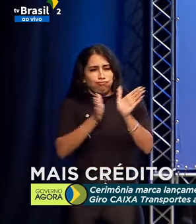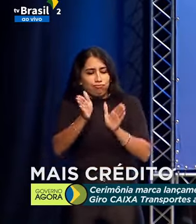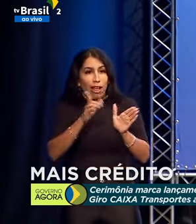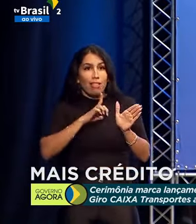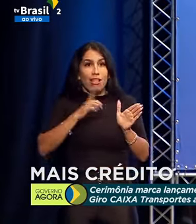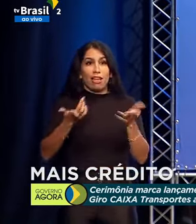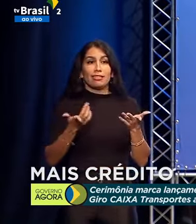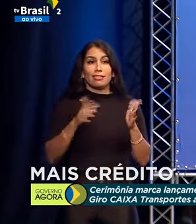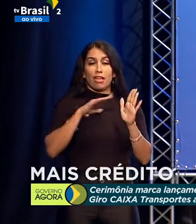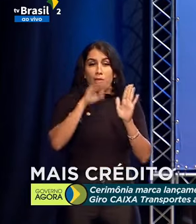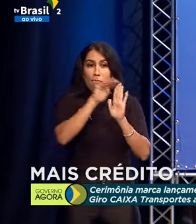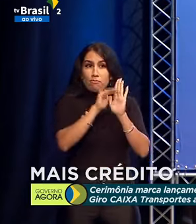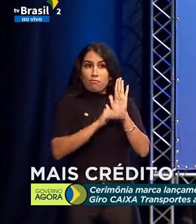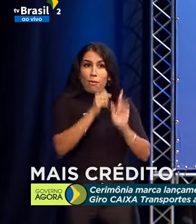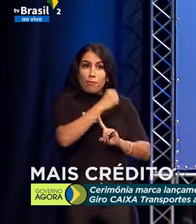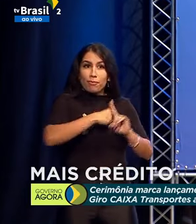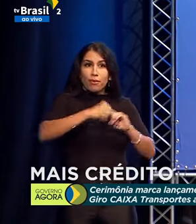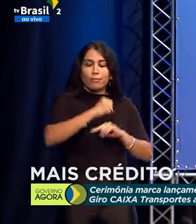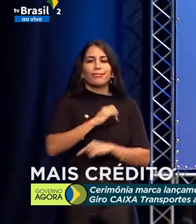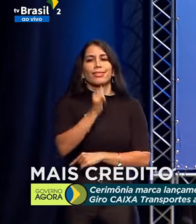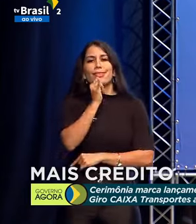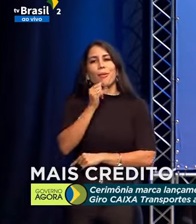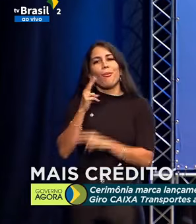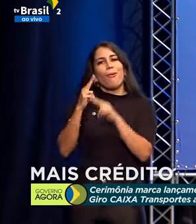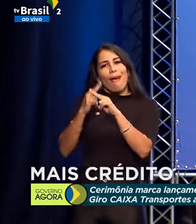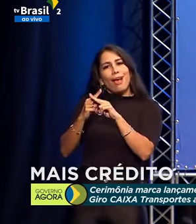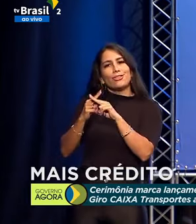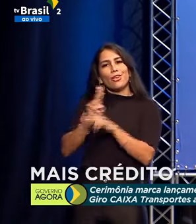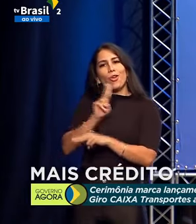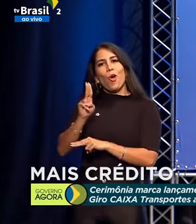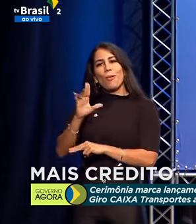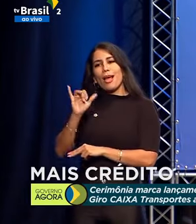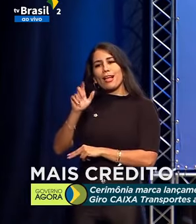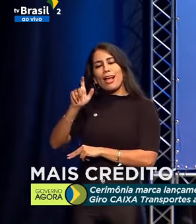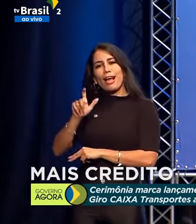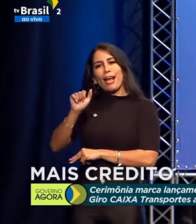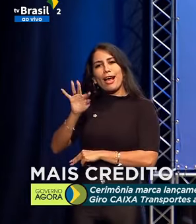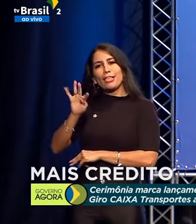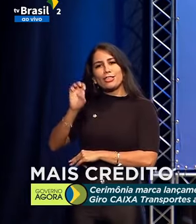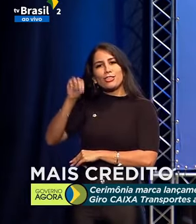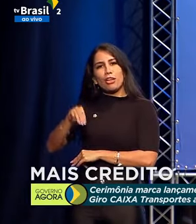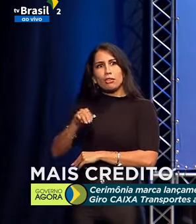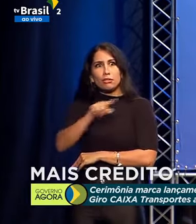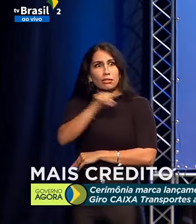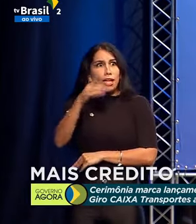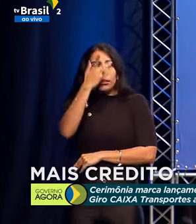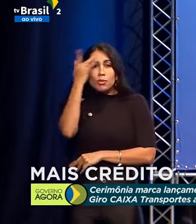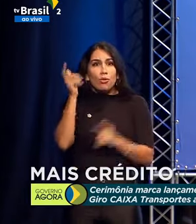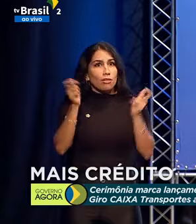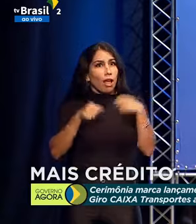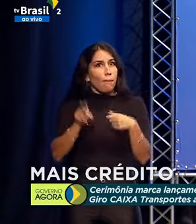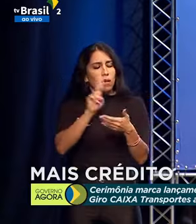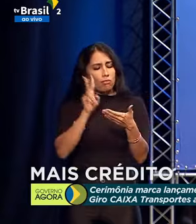hoje tem o Caixa Tem. Ou seja, pode fazer todas as operações por celular.